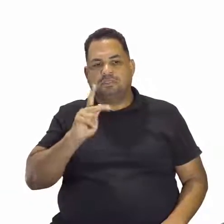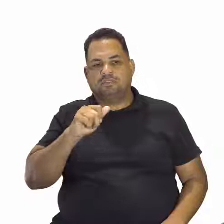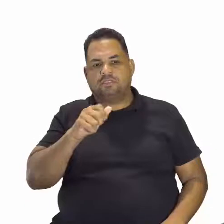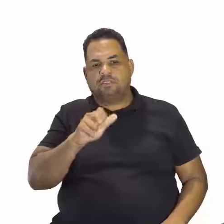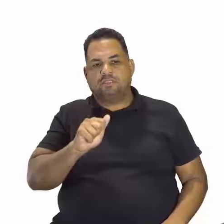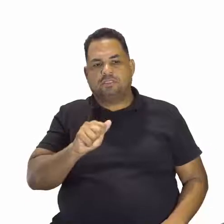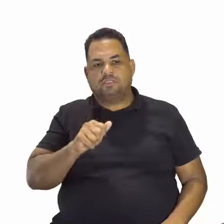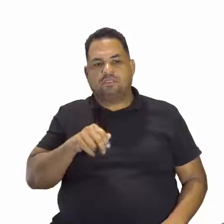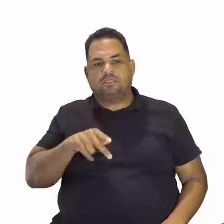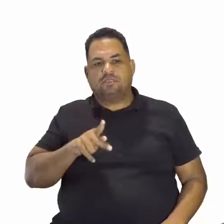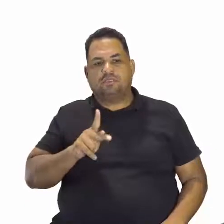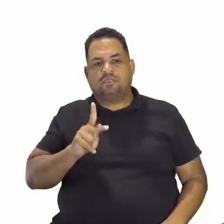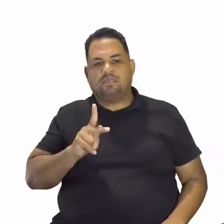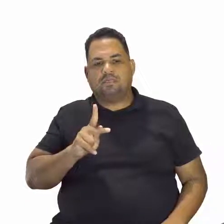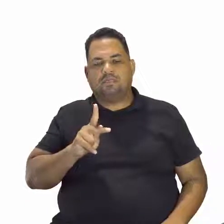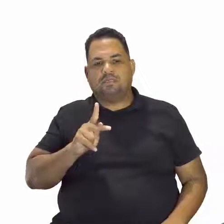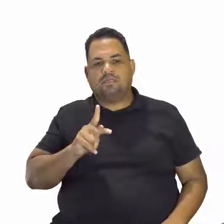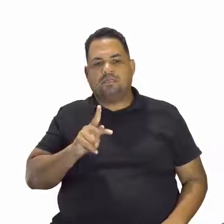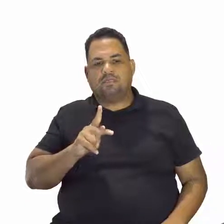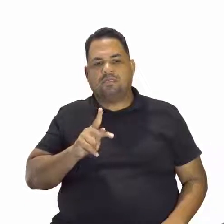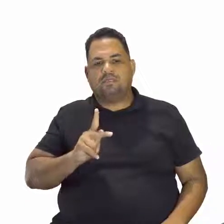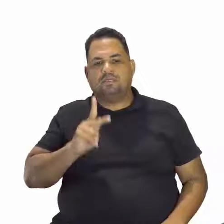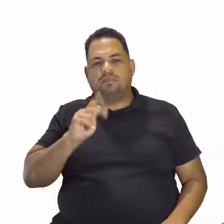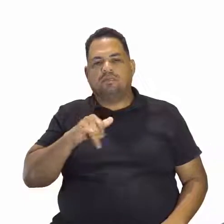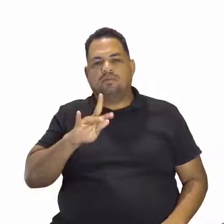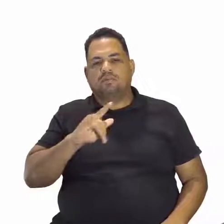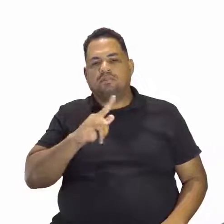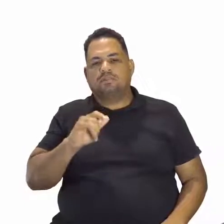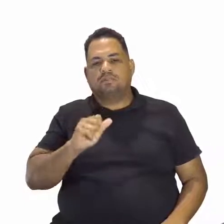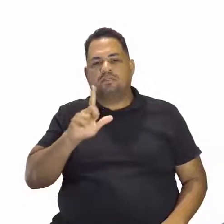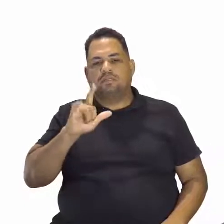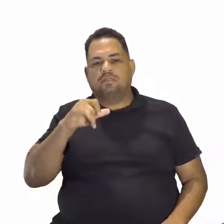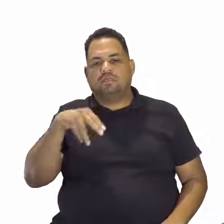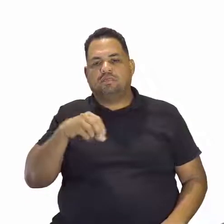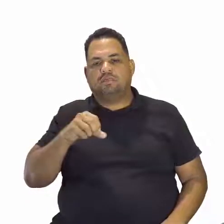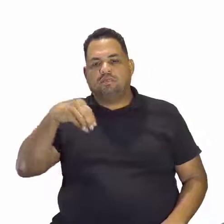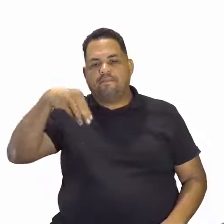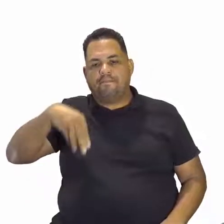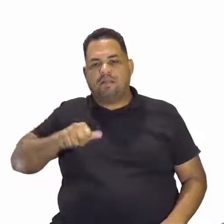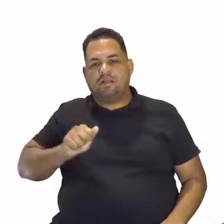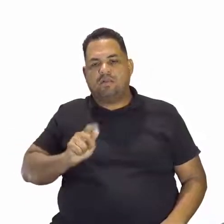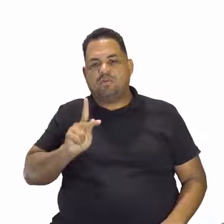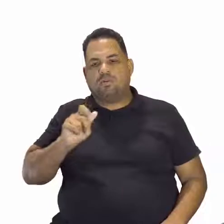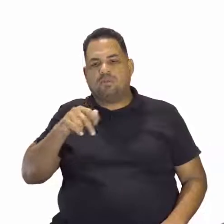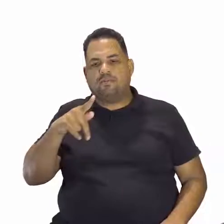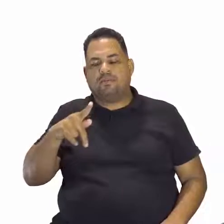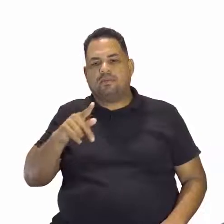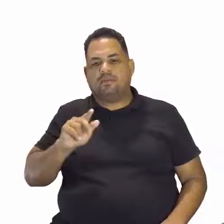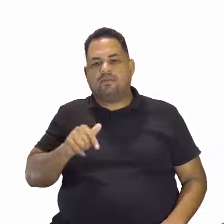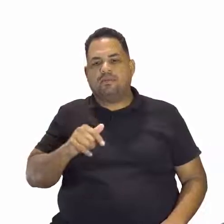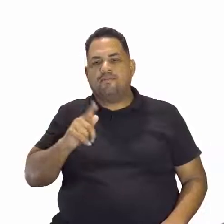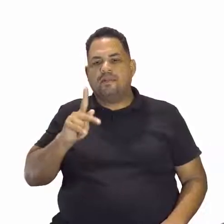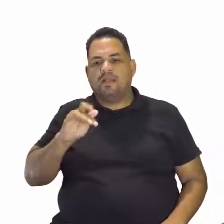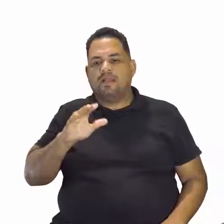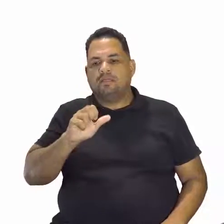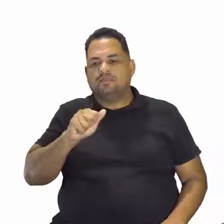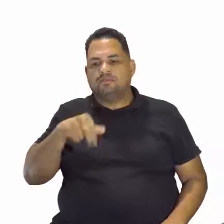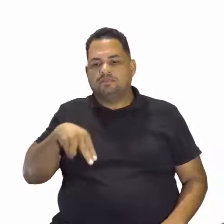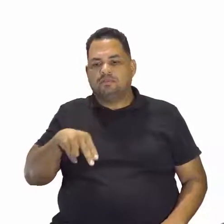Cujubim, Quazá, né? Laiana, Macurape, Pacás Novas,